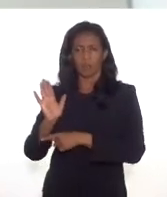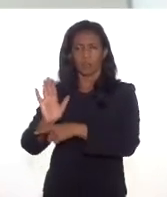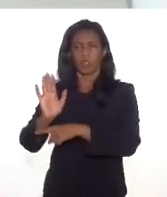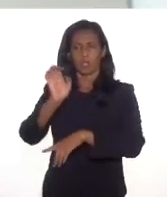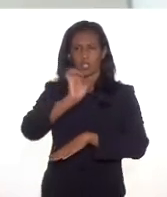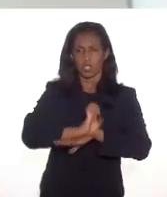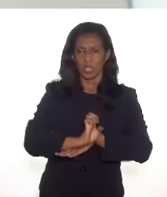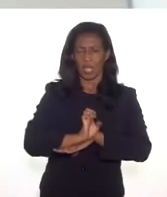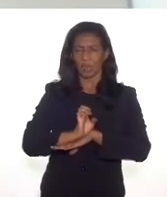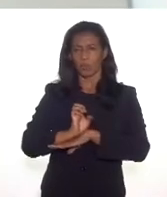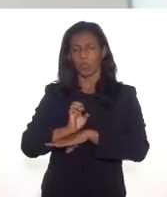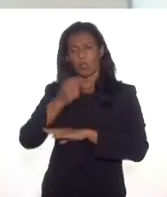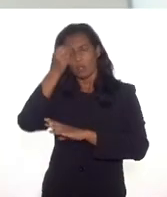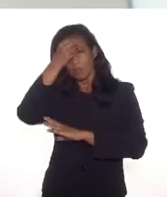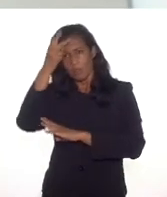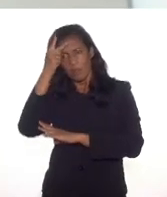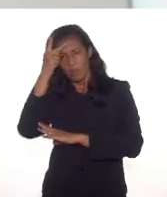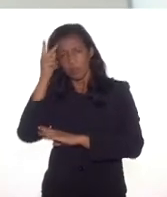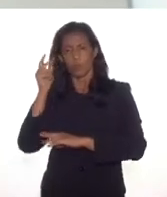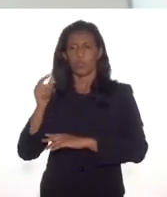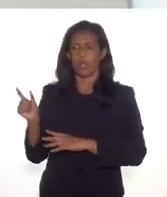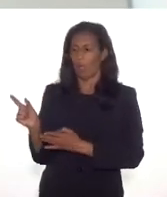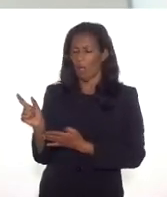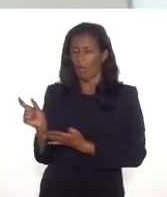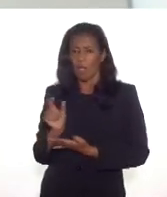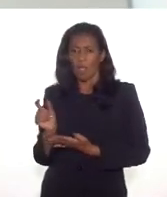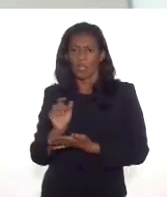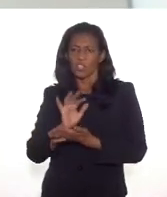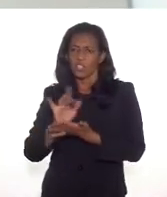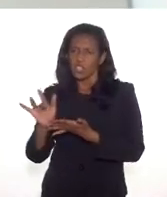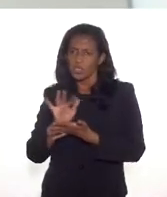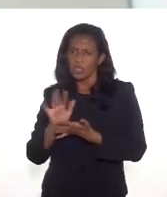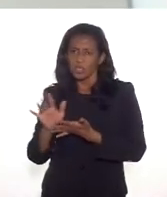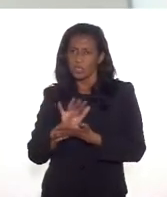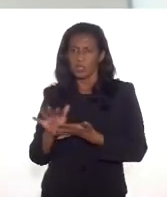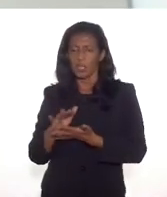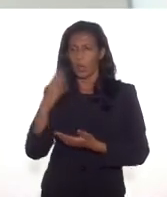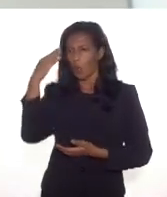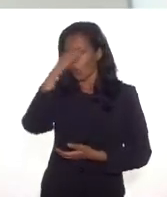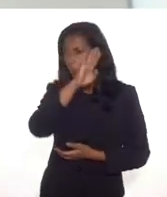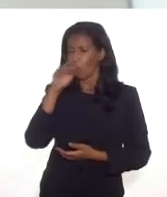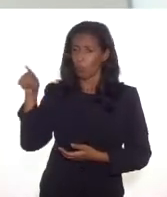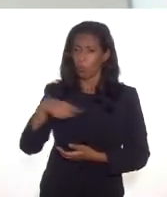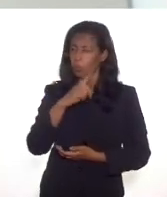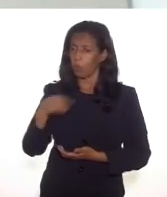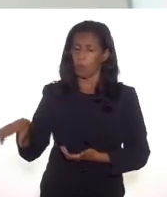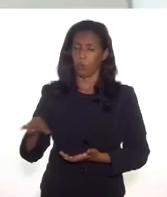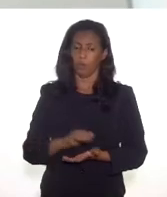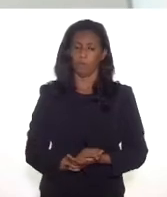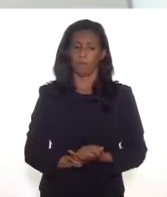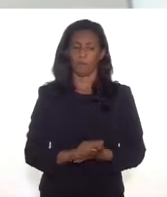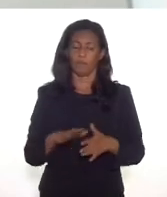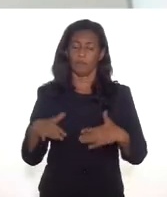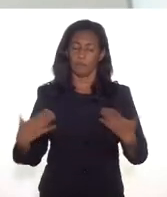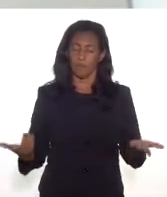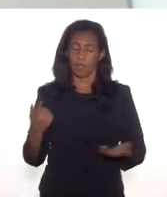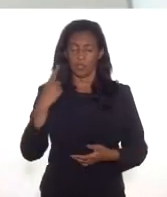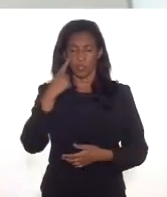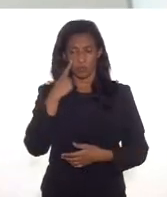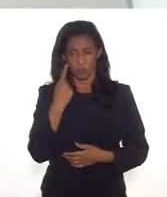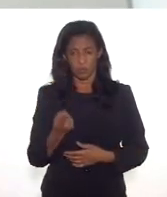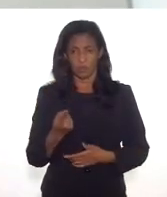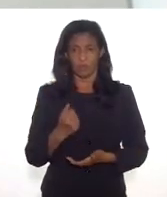municípios para promover a inclusão digital. Nessas condições, senhor presidente, a gente pode esperar